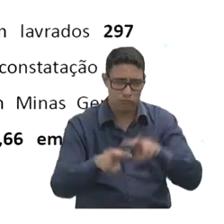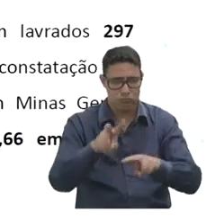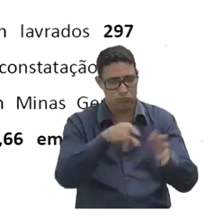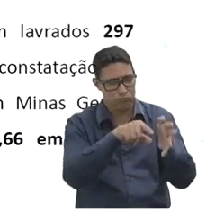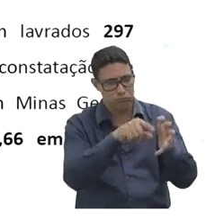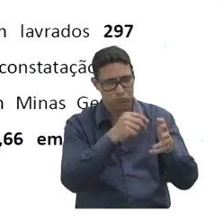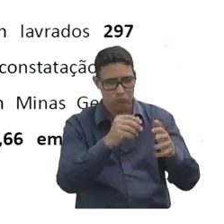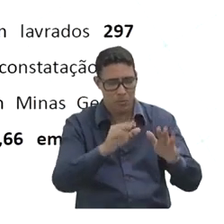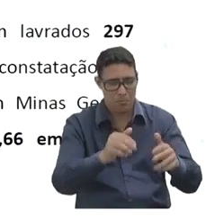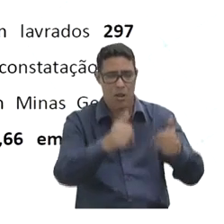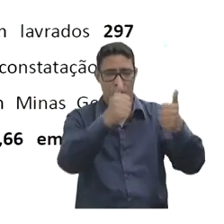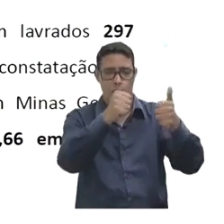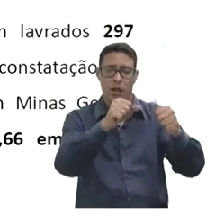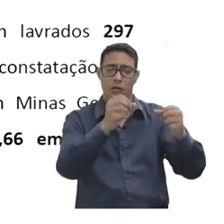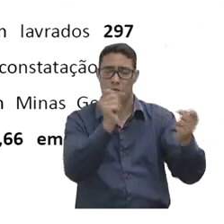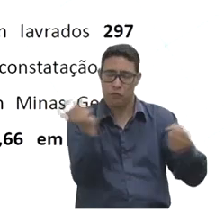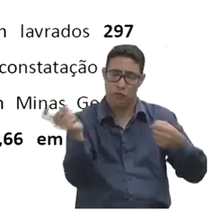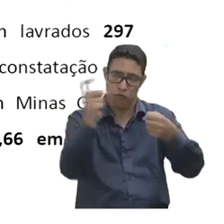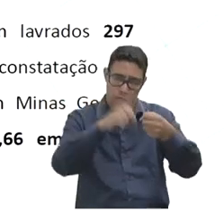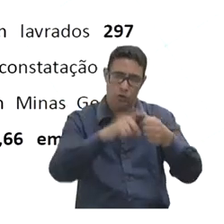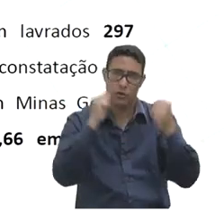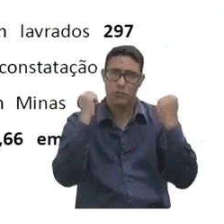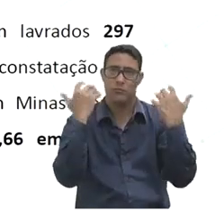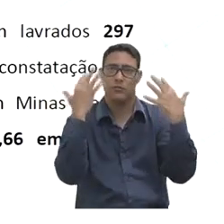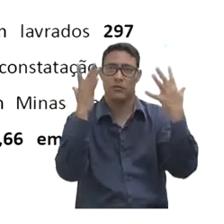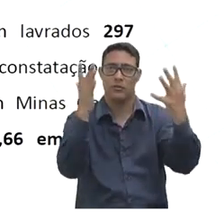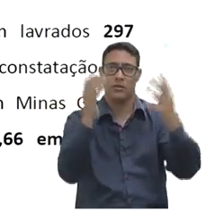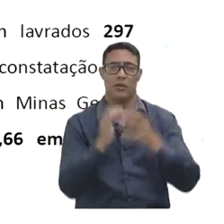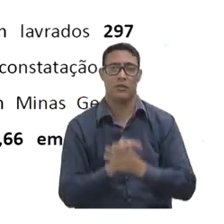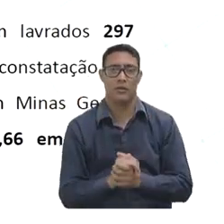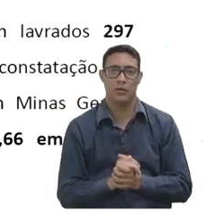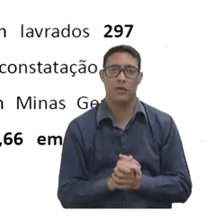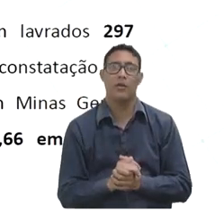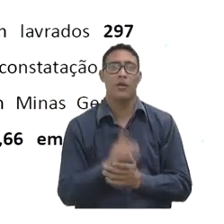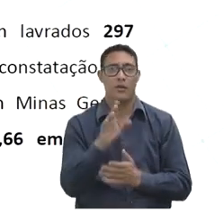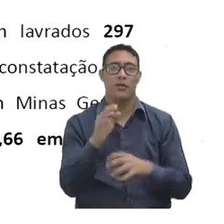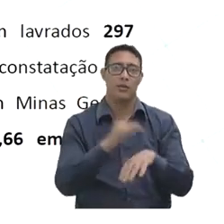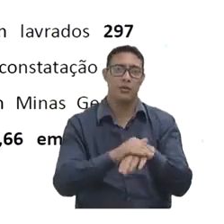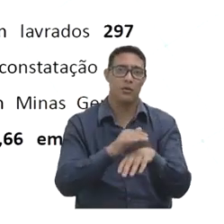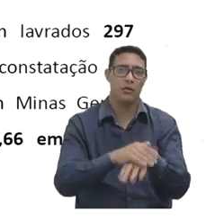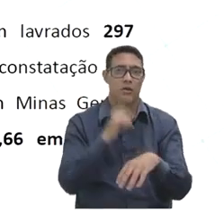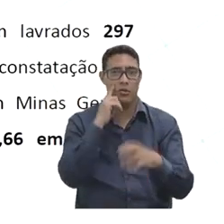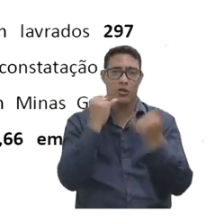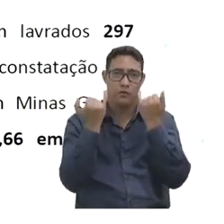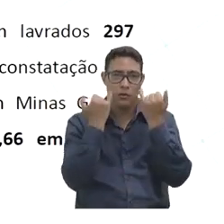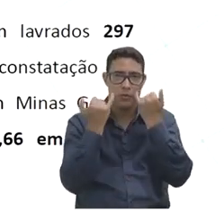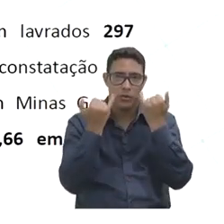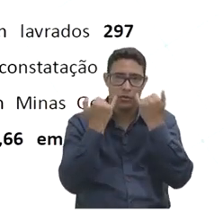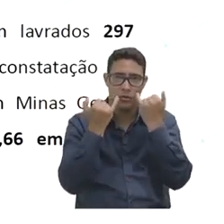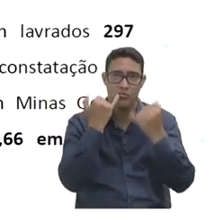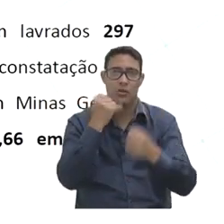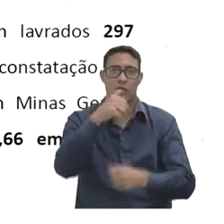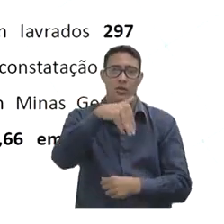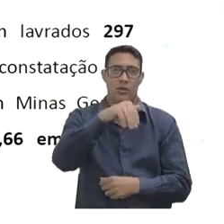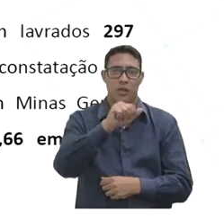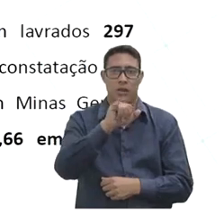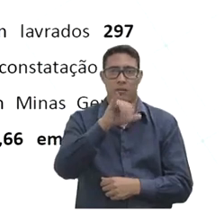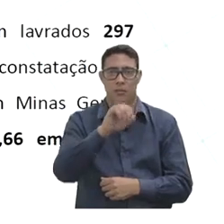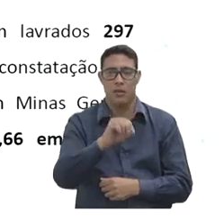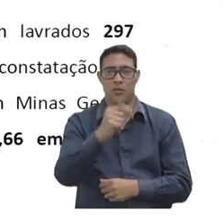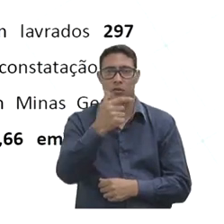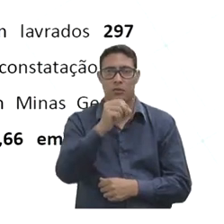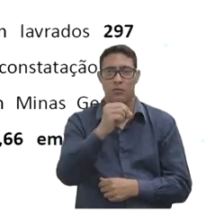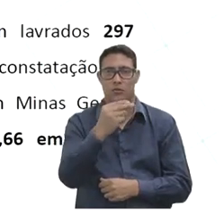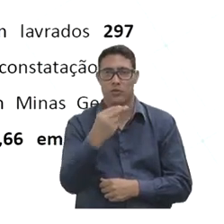né esse assim é obviamente te ver condição então aqui também são os nossos dados até mais de 2023 né as fiscalizações